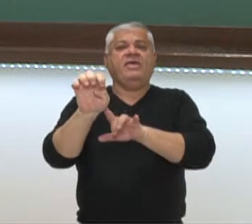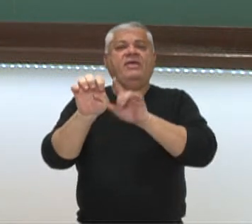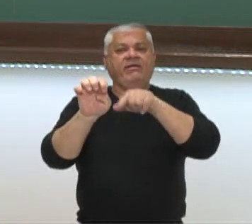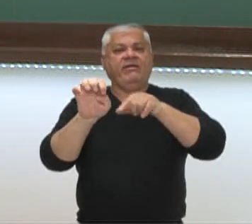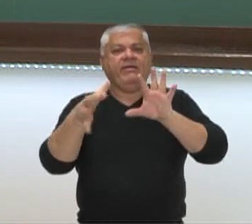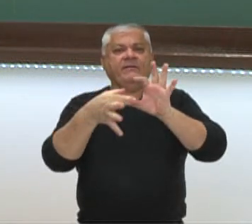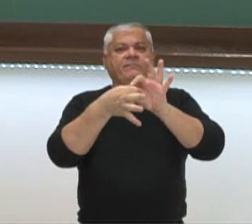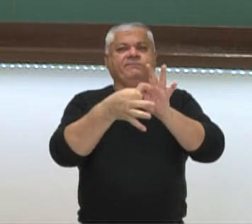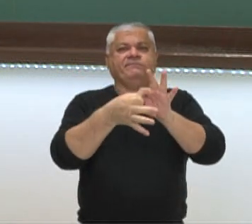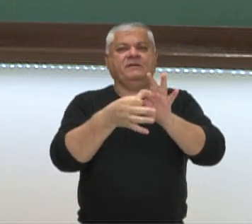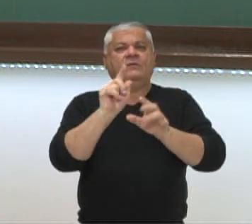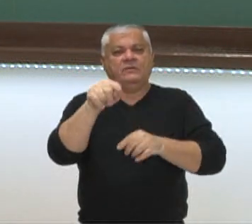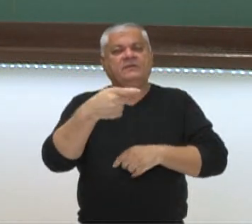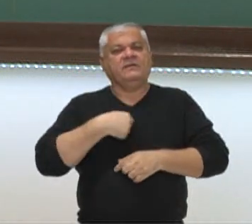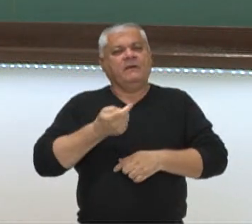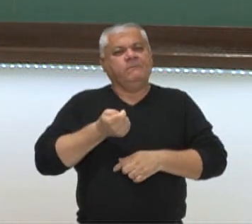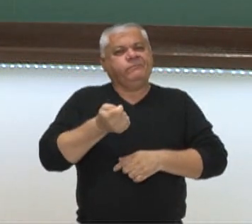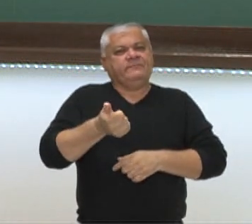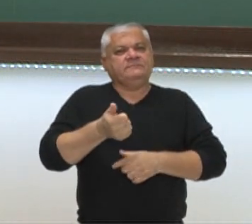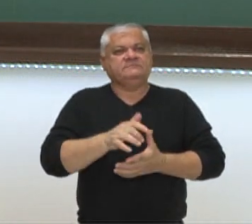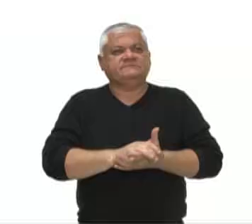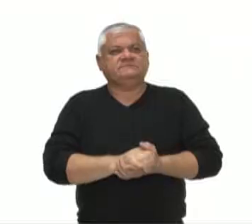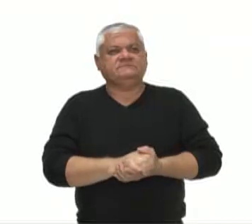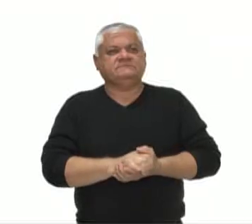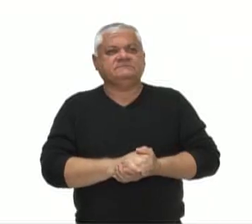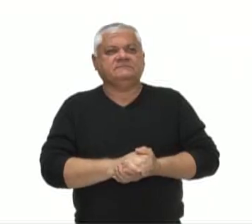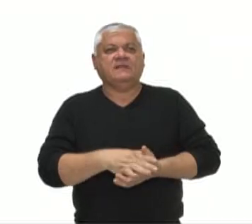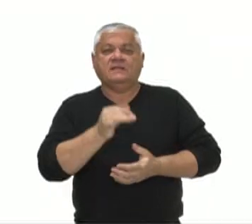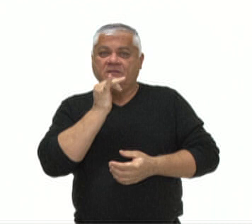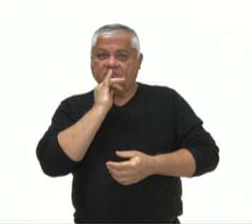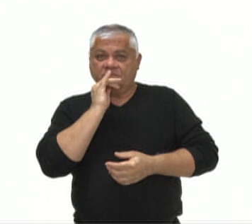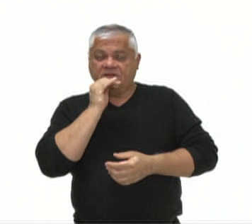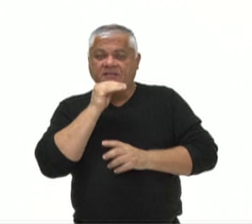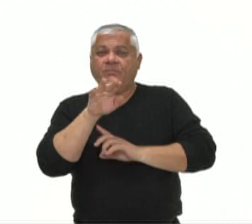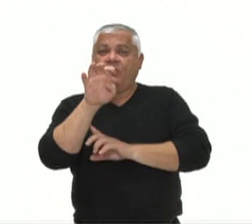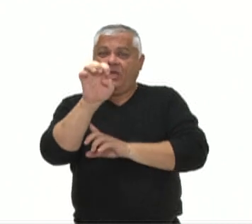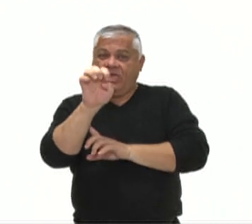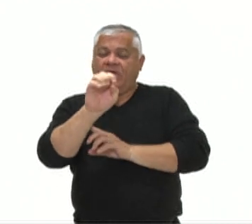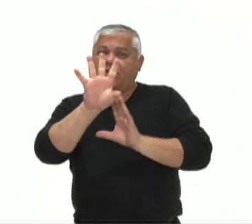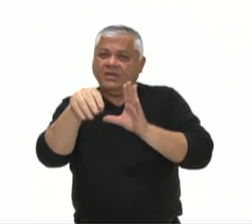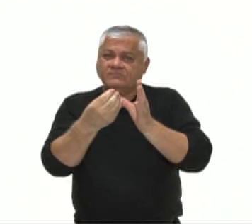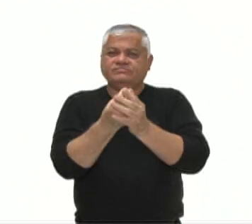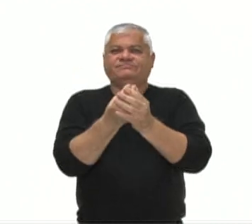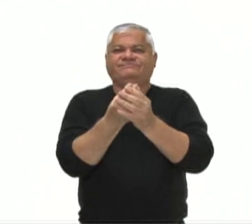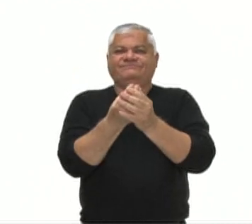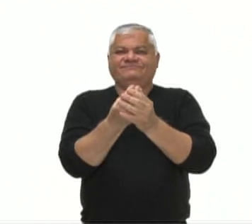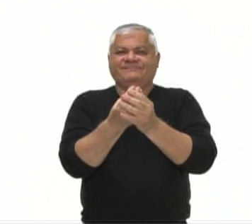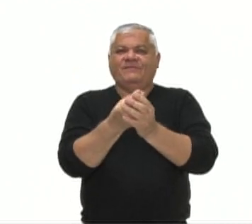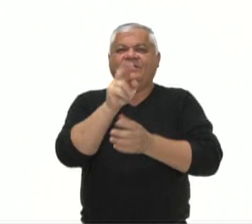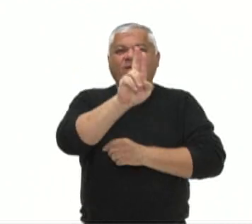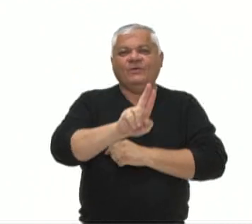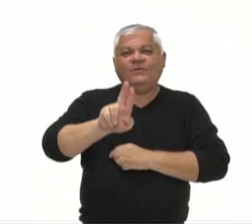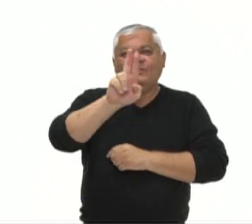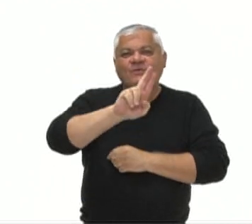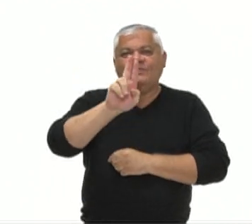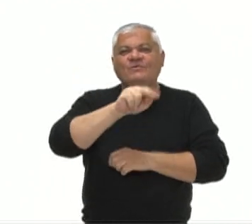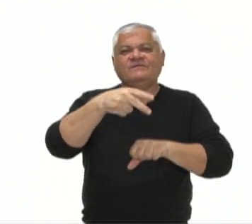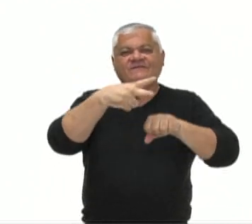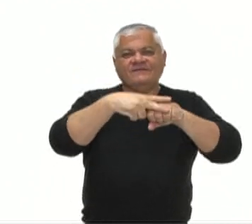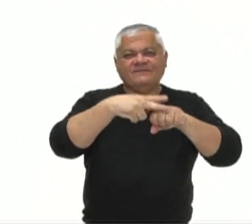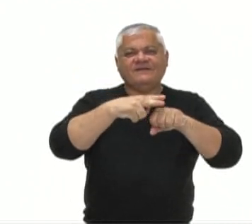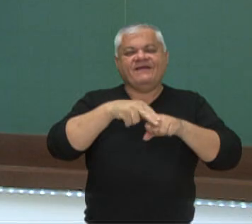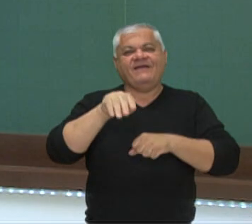gera uma dica para essa resposta. Estabelecem a relação de adição, evidenciada pelo uso da conjunção